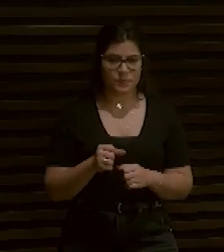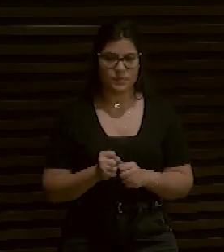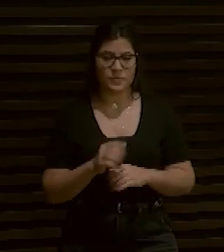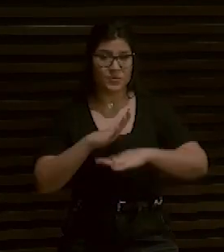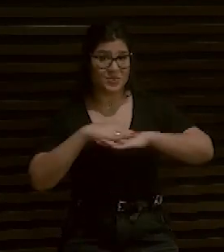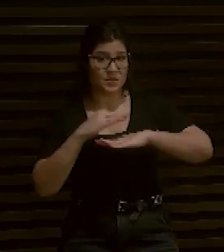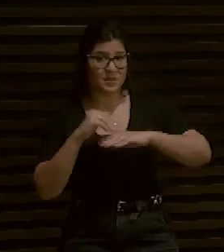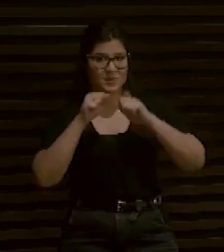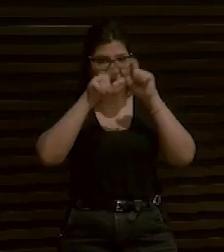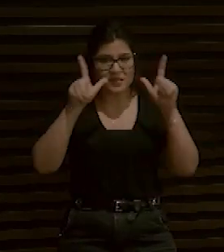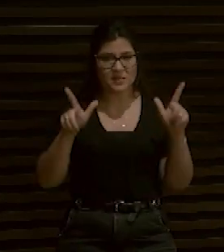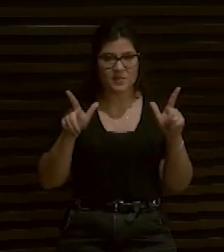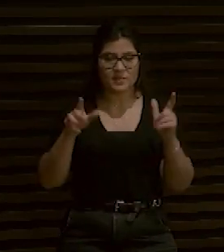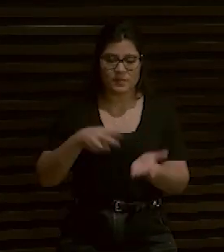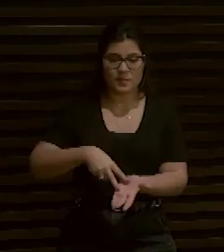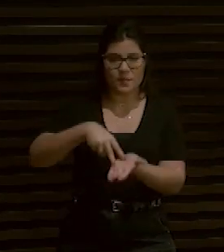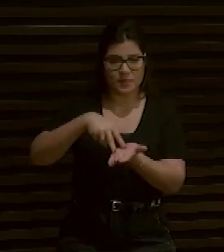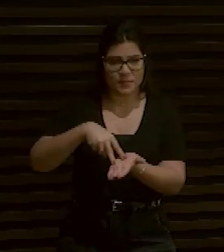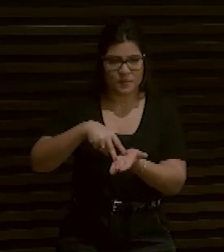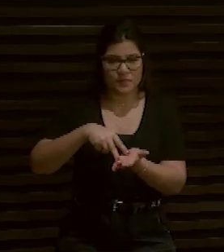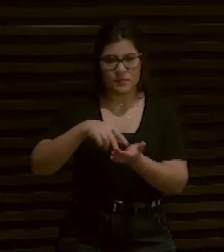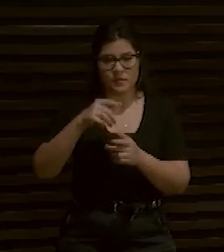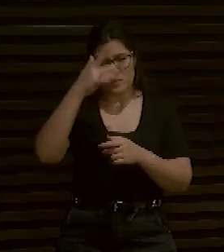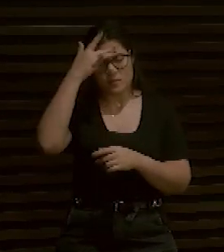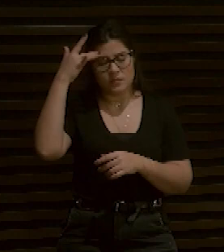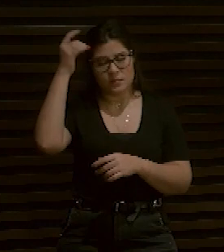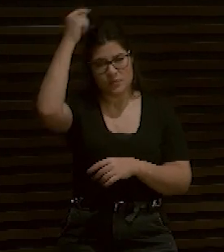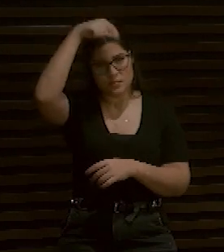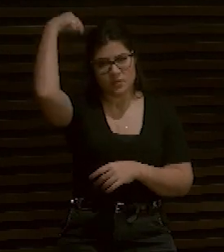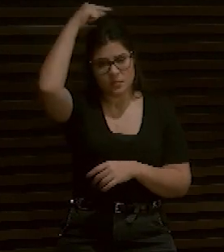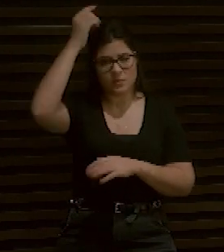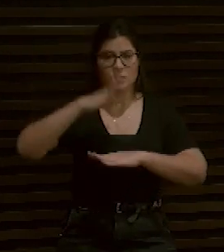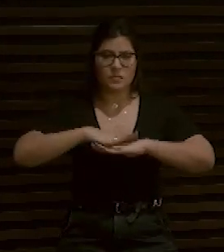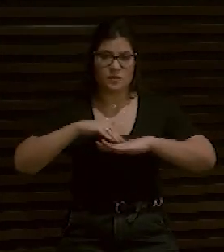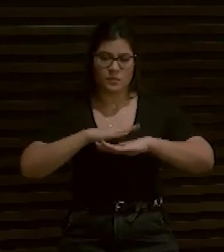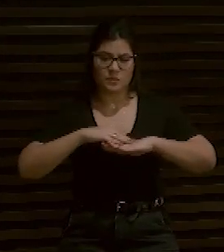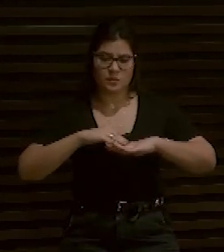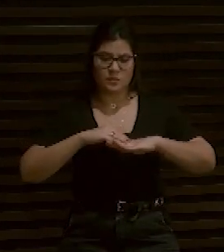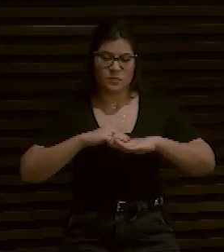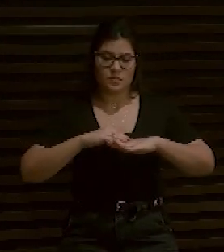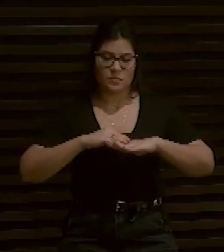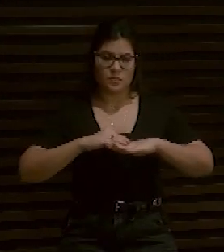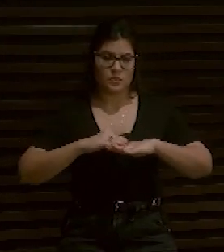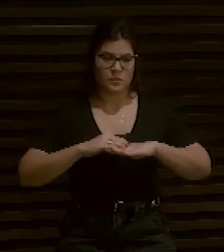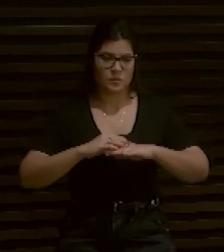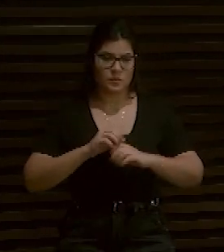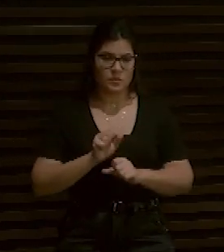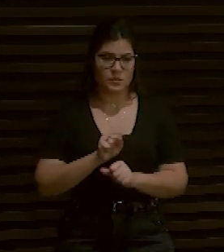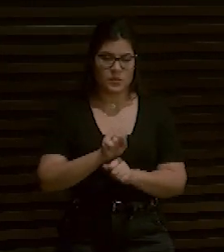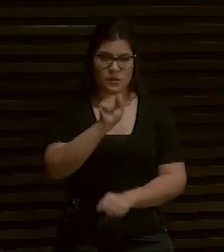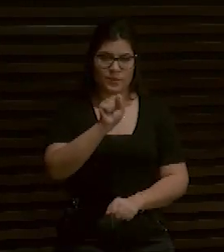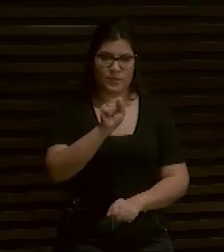claro à perseverança dos santos, juntamente com um consolo para a solução das nossas eventuais quedas, sabendo